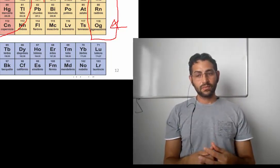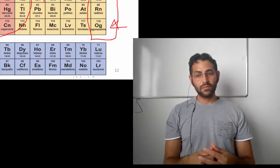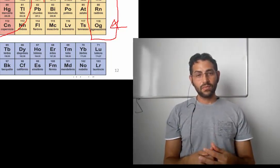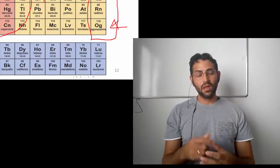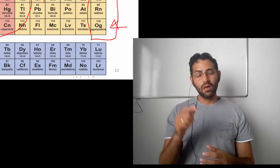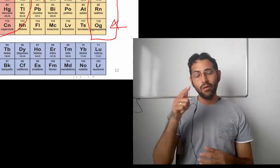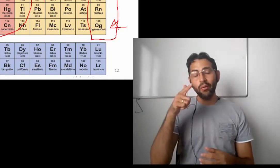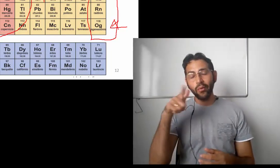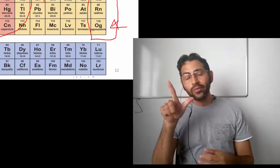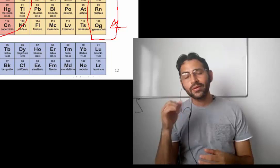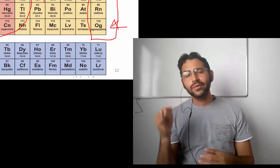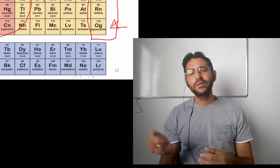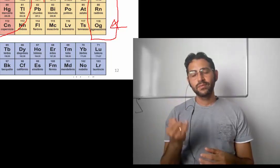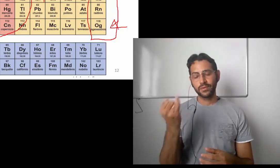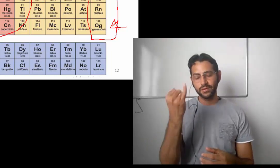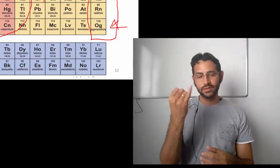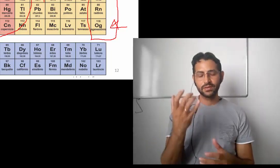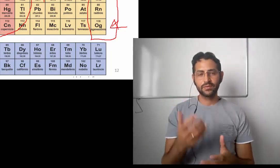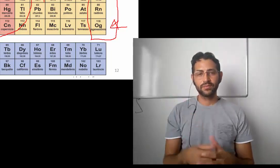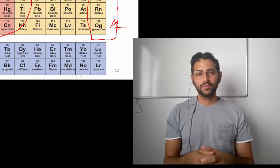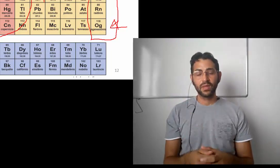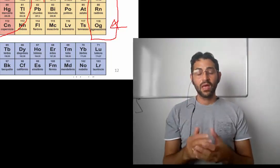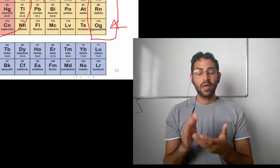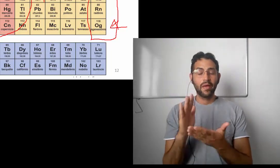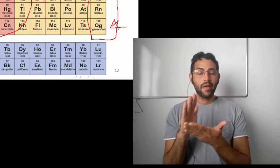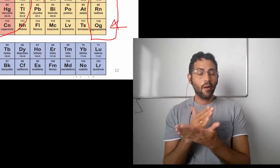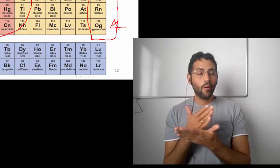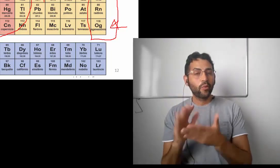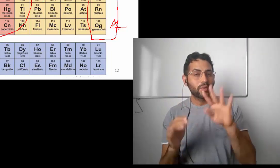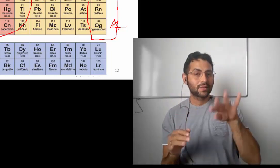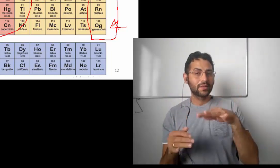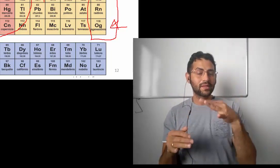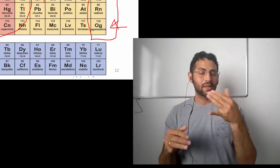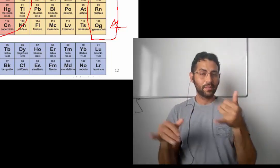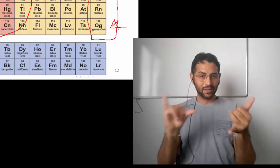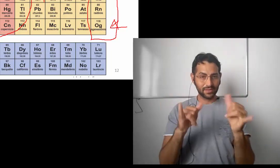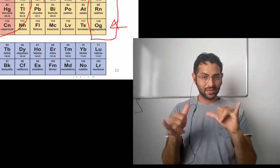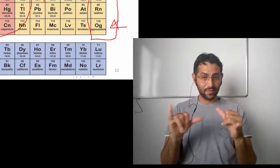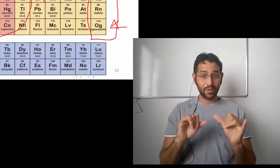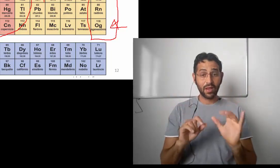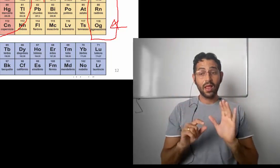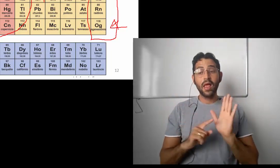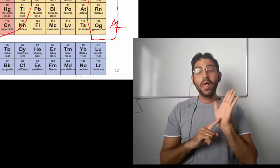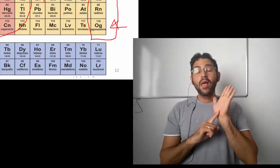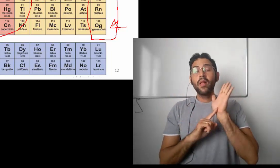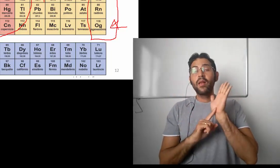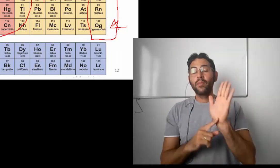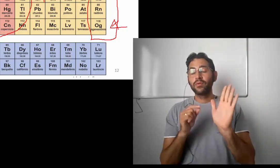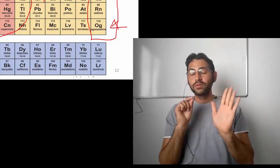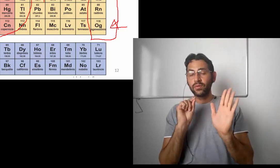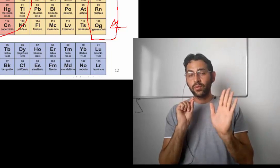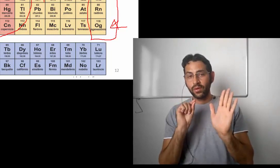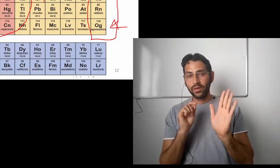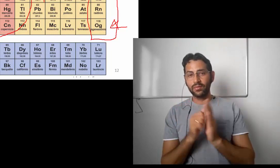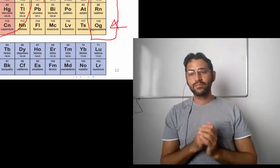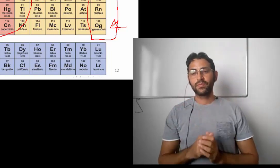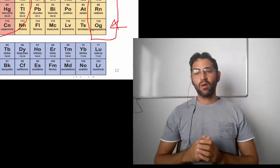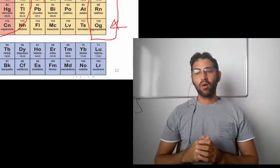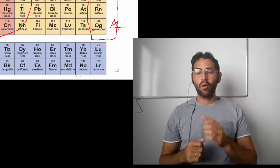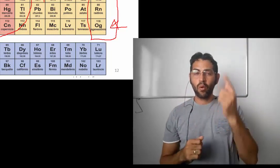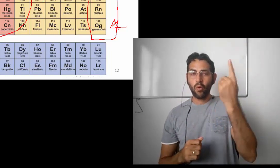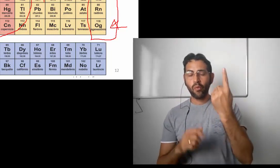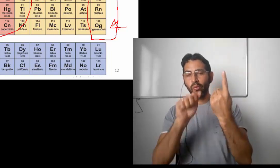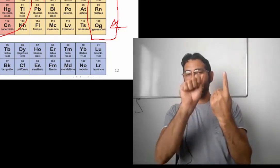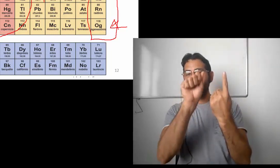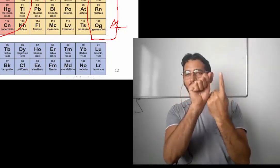Grupo 3. Pessoal, outra coisa também que às vezes a gente observa nas tabelas periódicas, algumas,